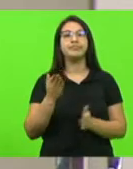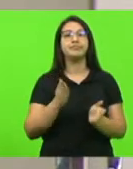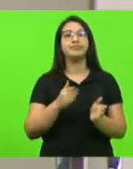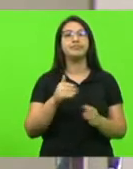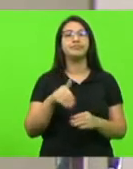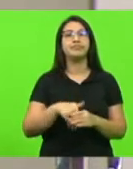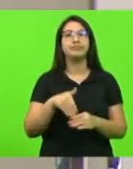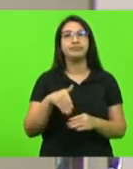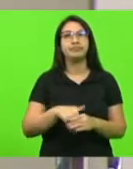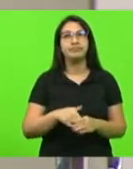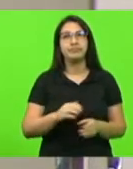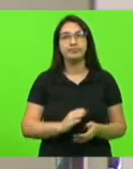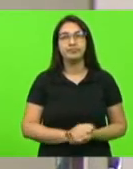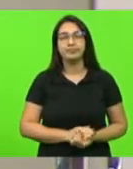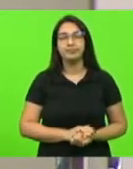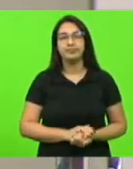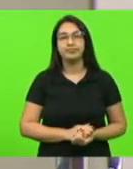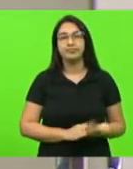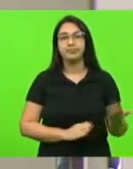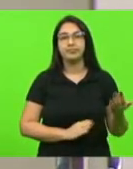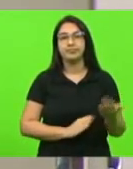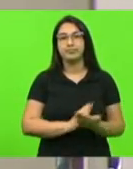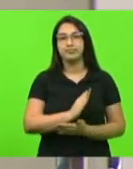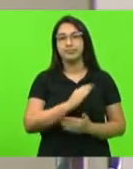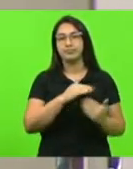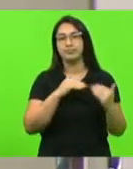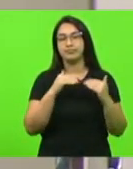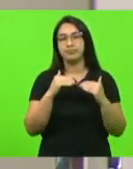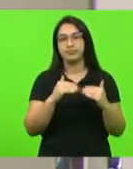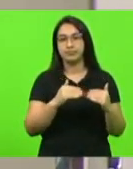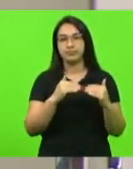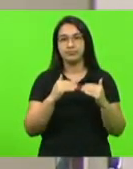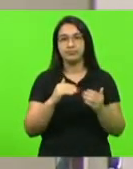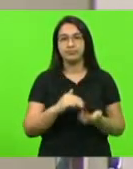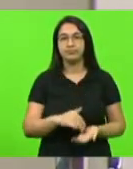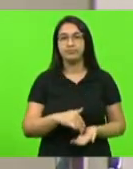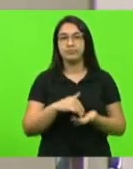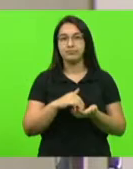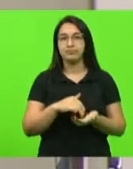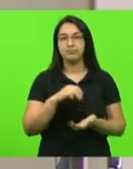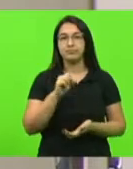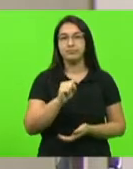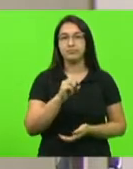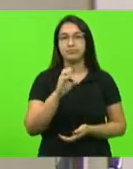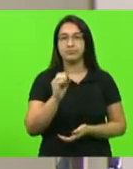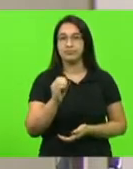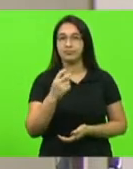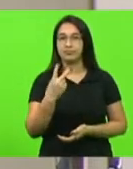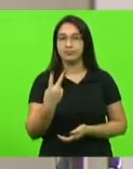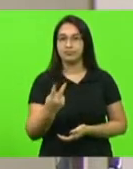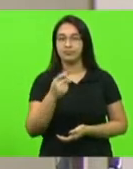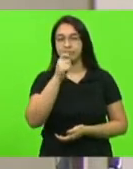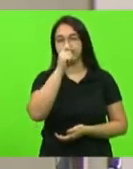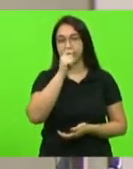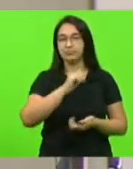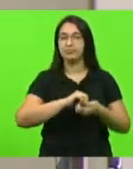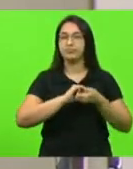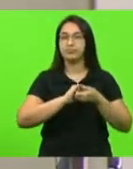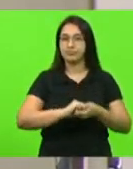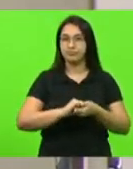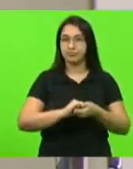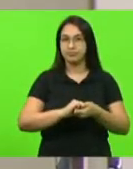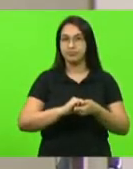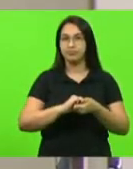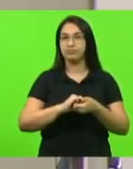que aprovam permaneçam como se encontra aprovado por unanimidade moção 802 autor deputado João Amin cumprimentando a Assembleia